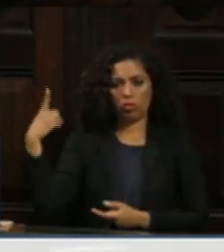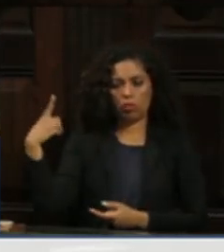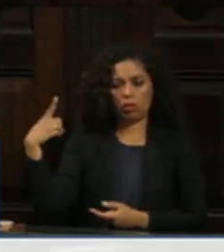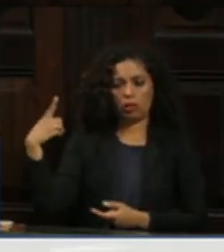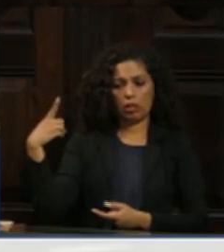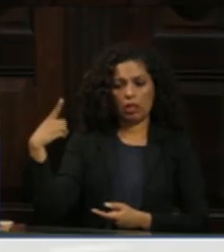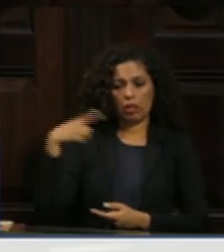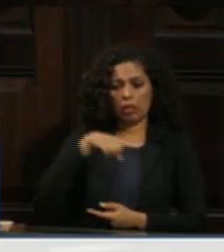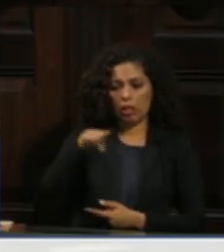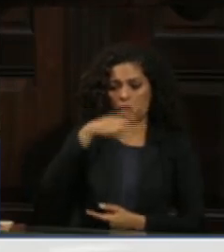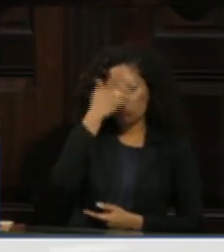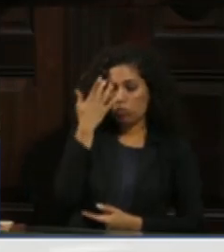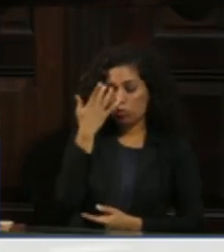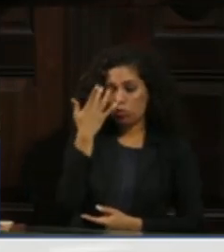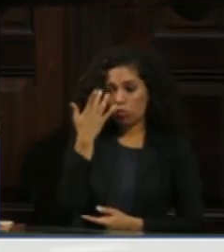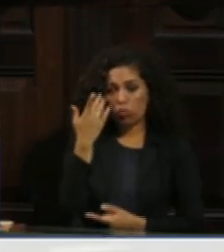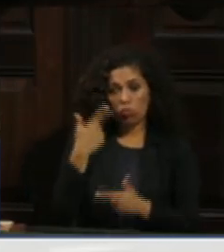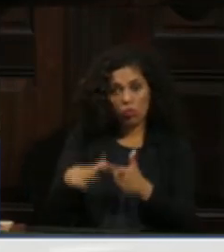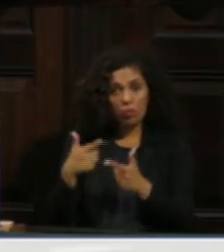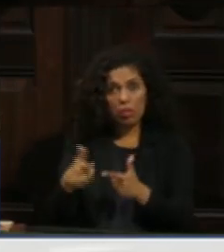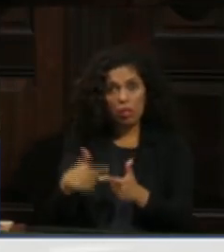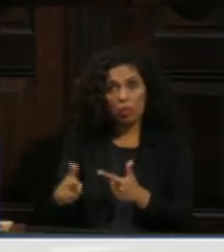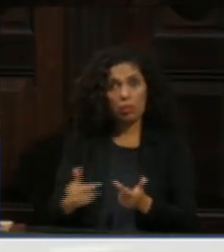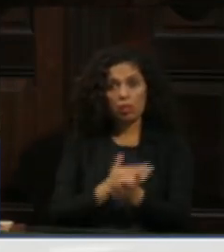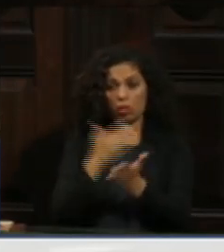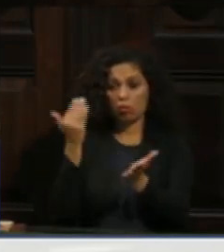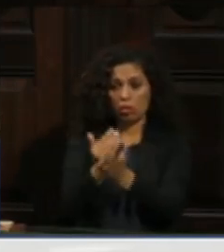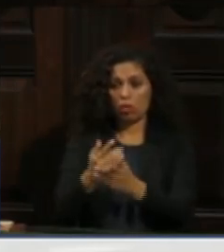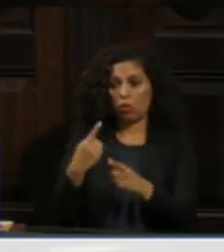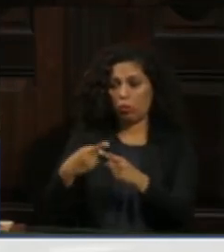que é administrado por alguém que exerce mandato.